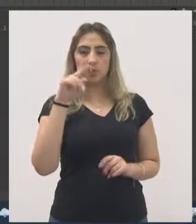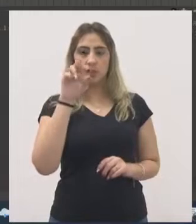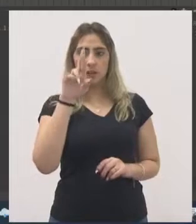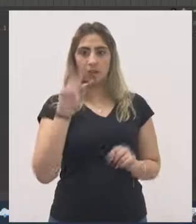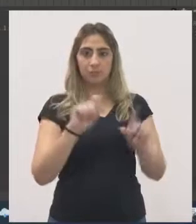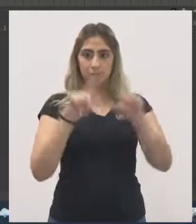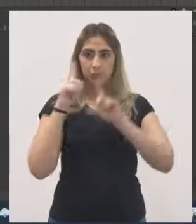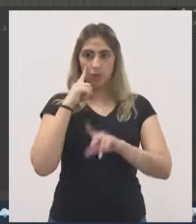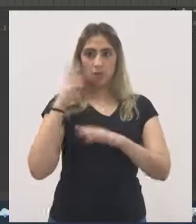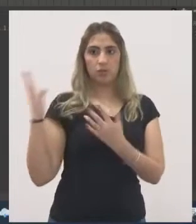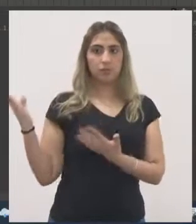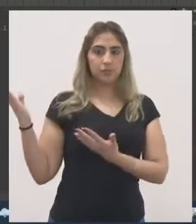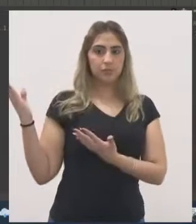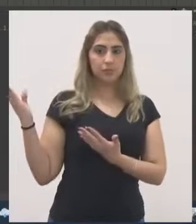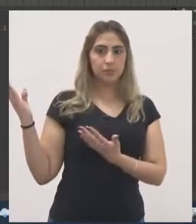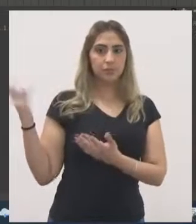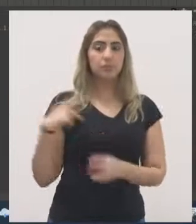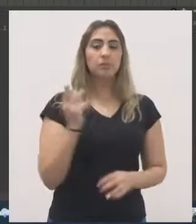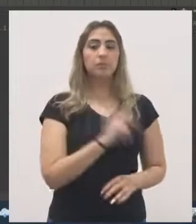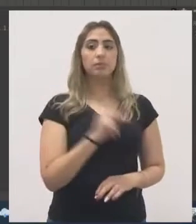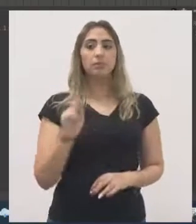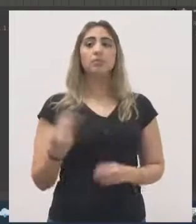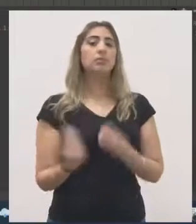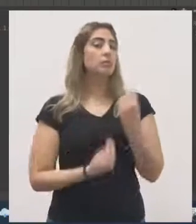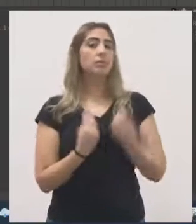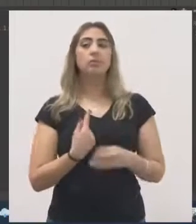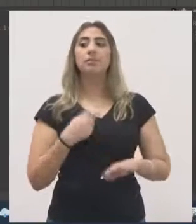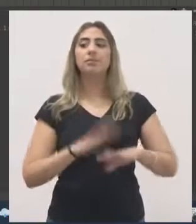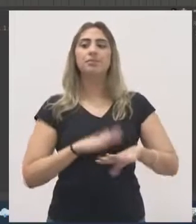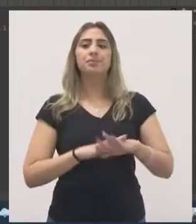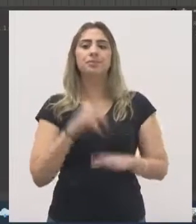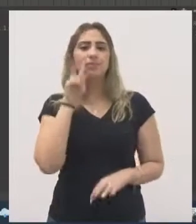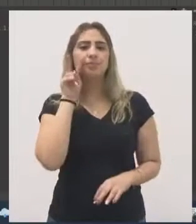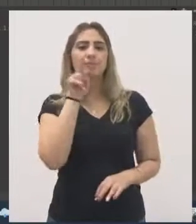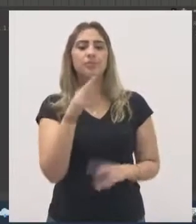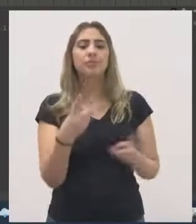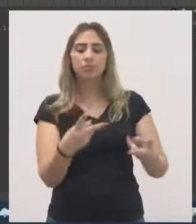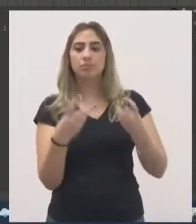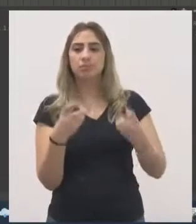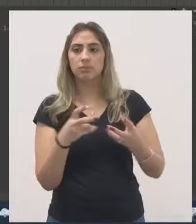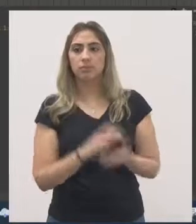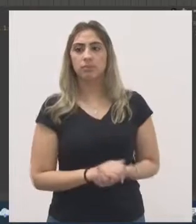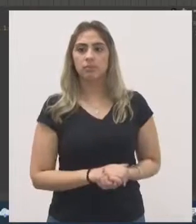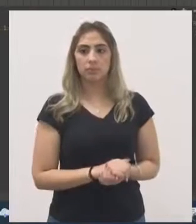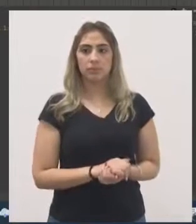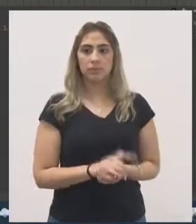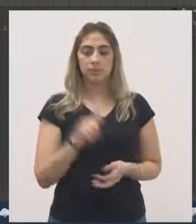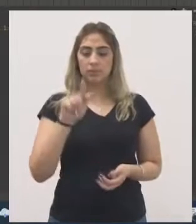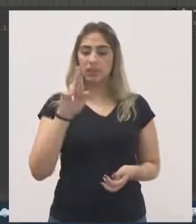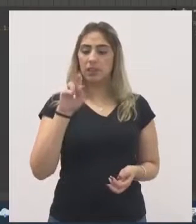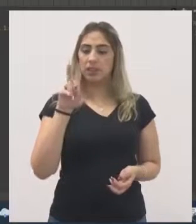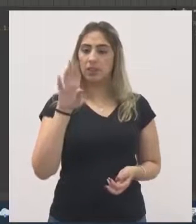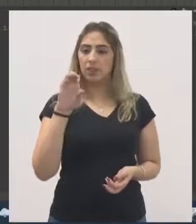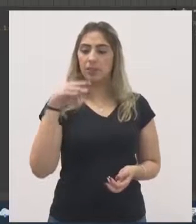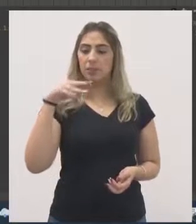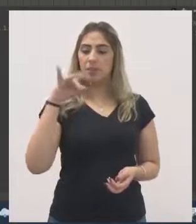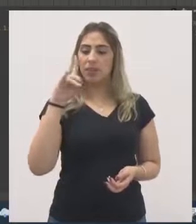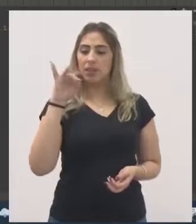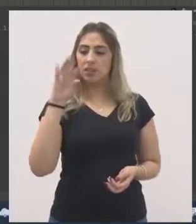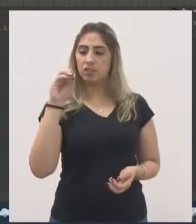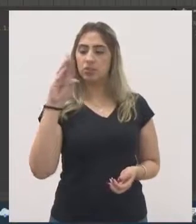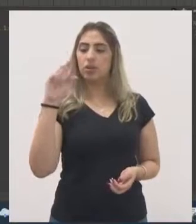gente. Professor, como que eu faço para identificar grave, médio e